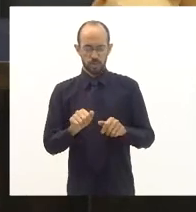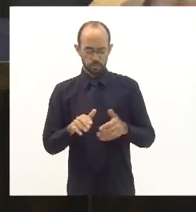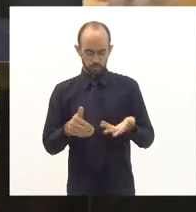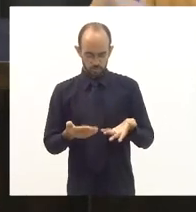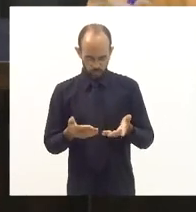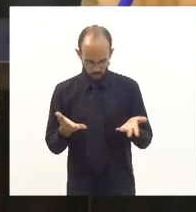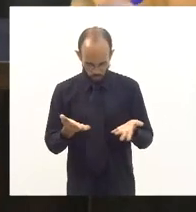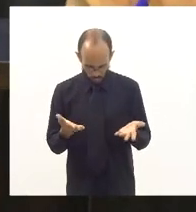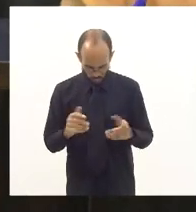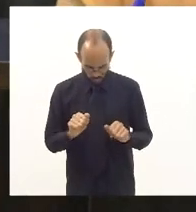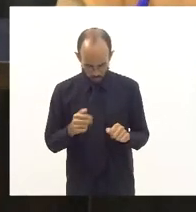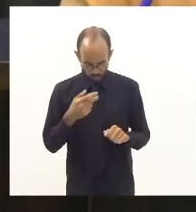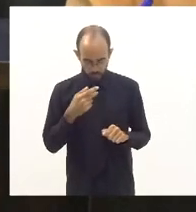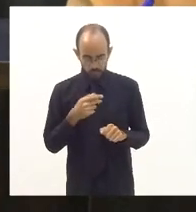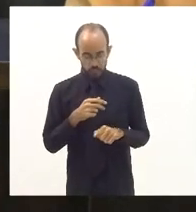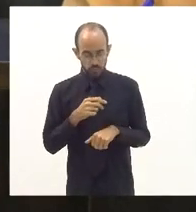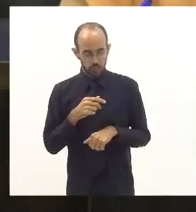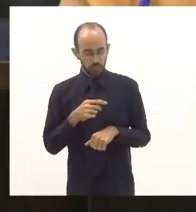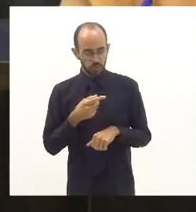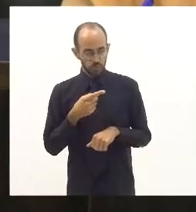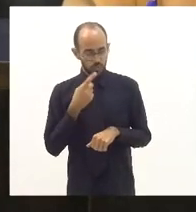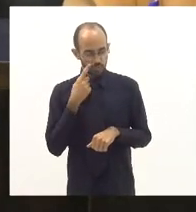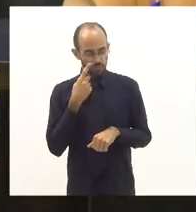vamos ouvir a